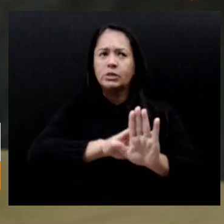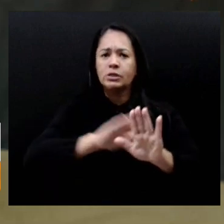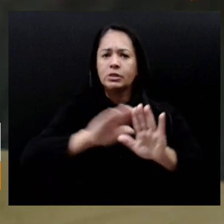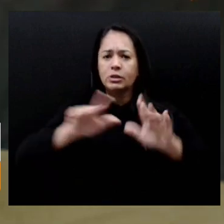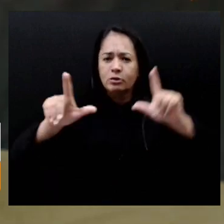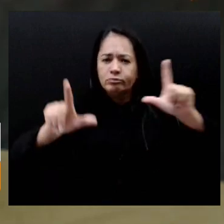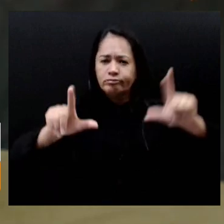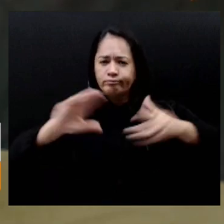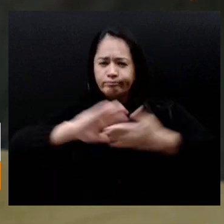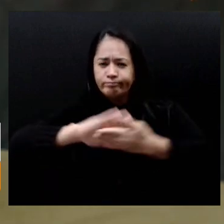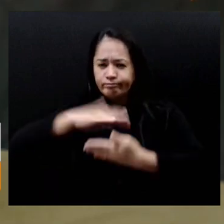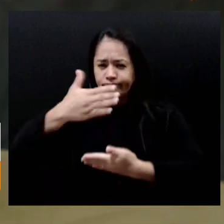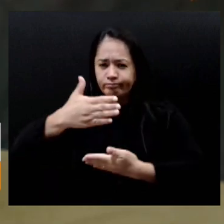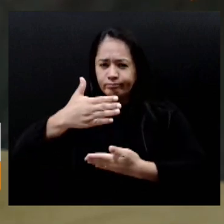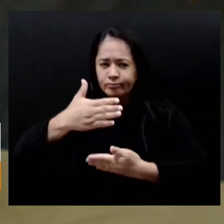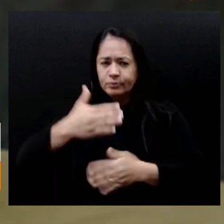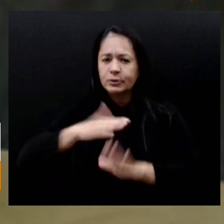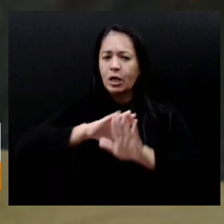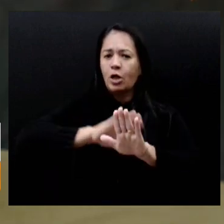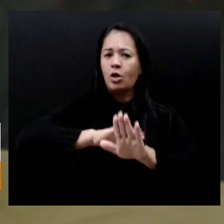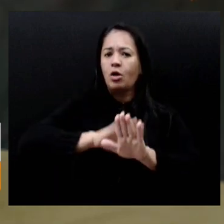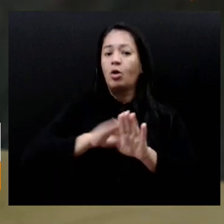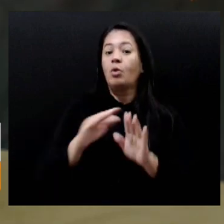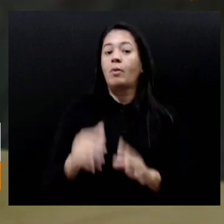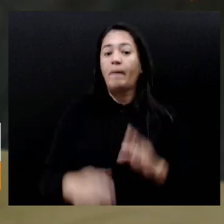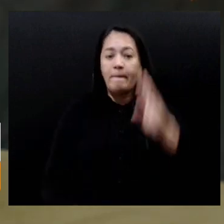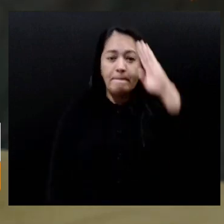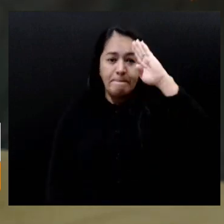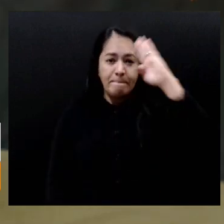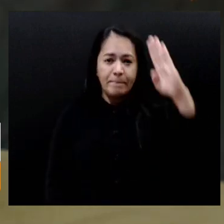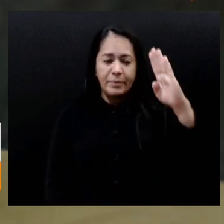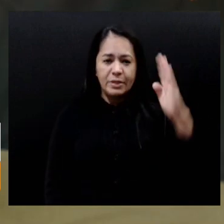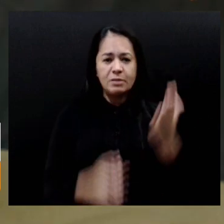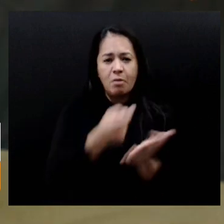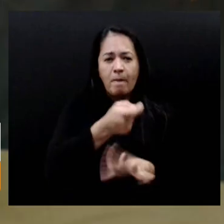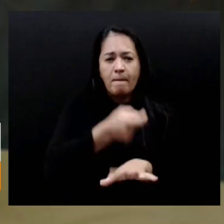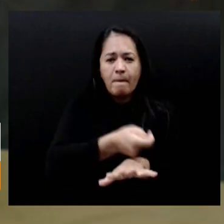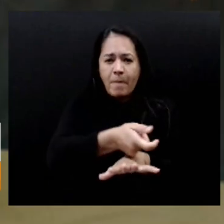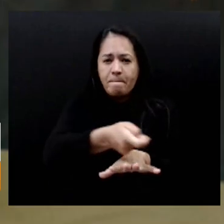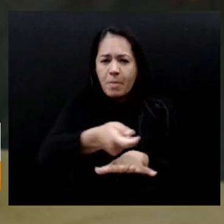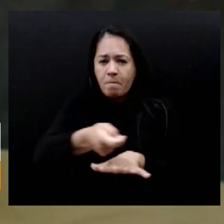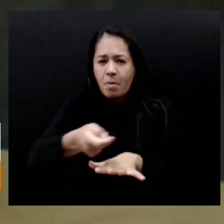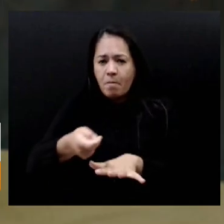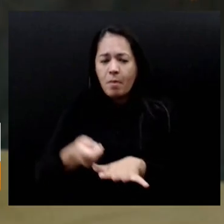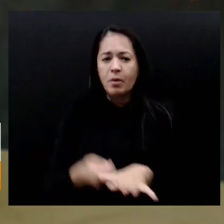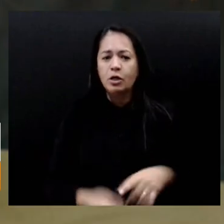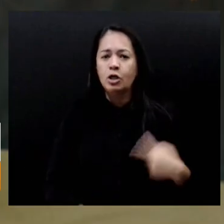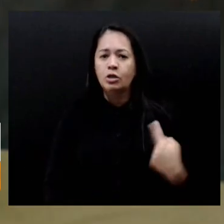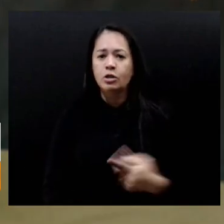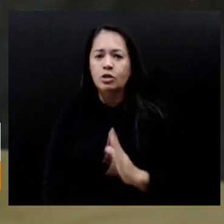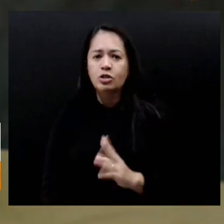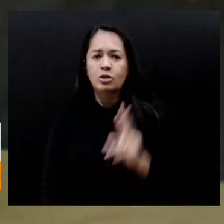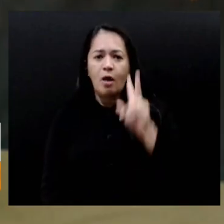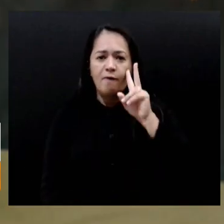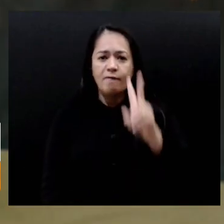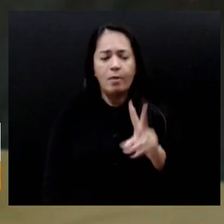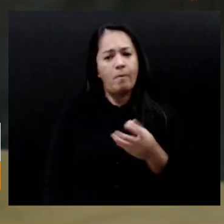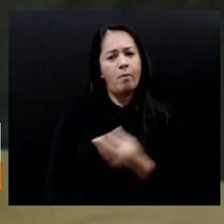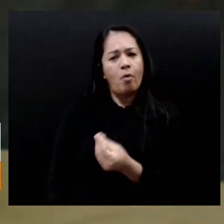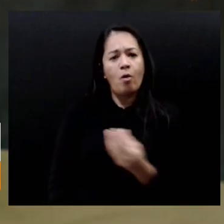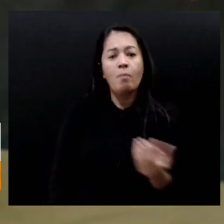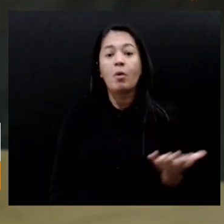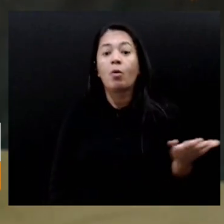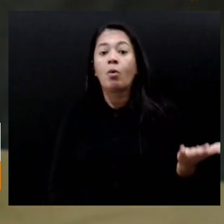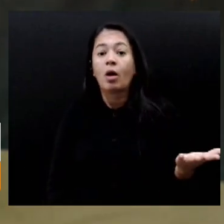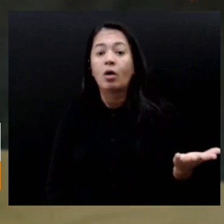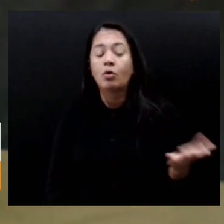de um anonimato, principalmente com fakes, enfim, o que tem, a gente tem visto muito, né, o que